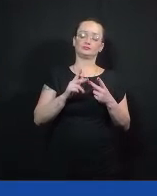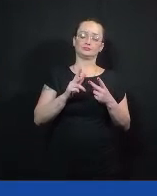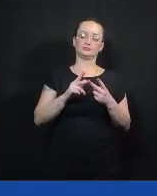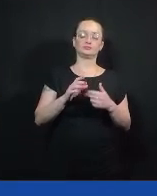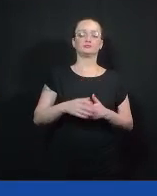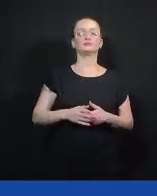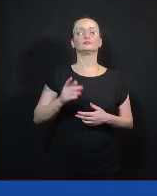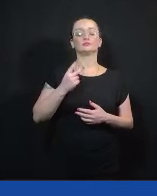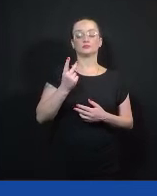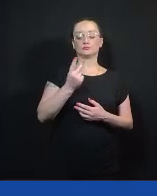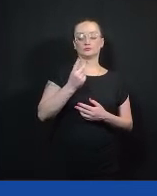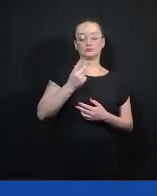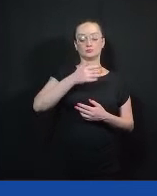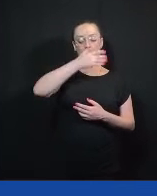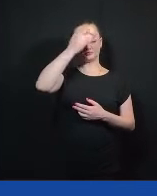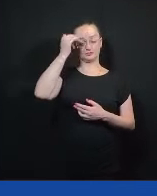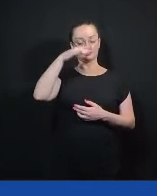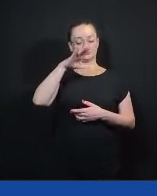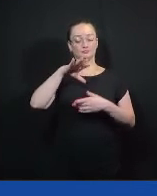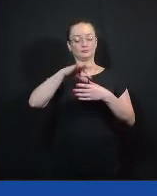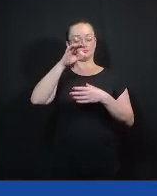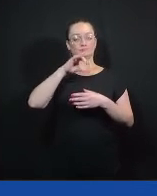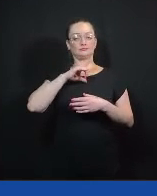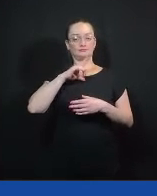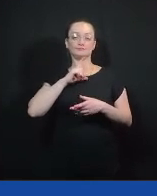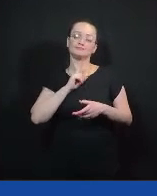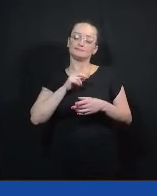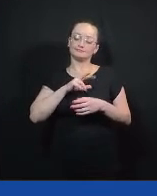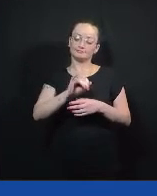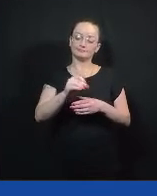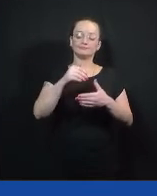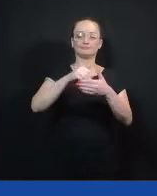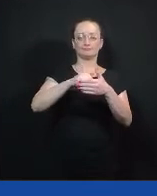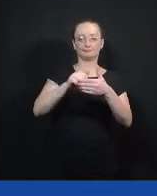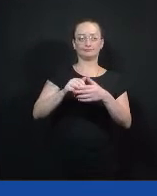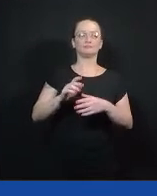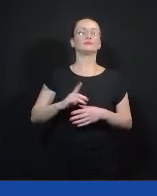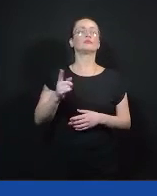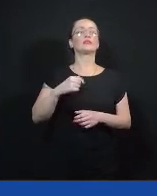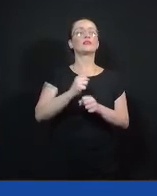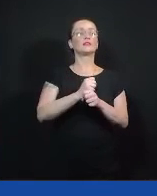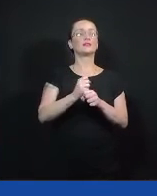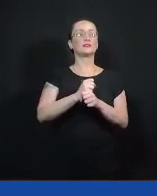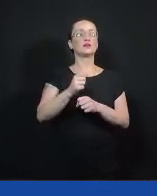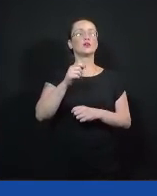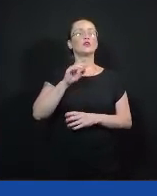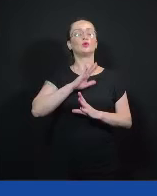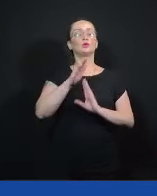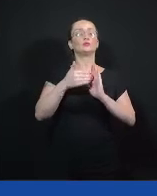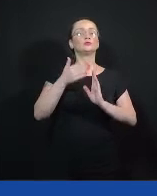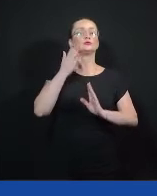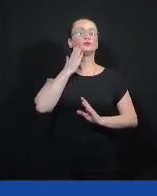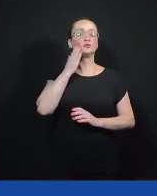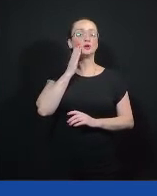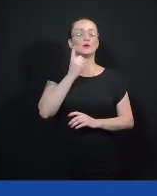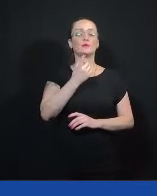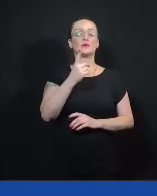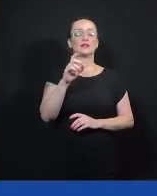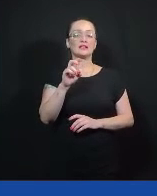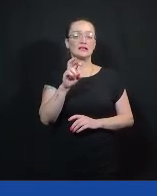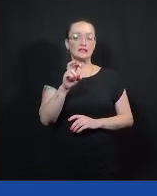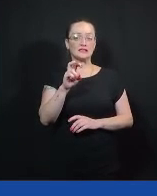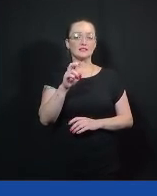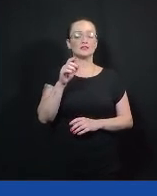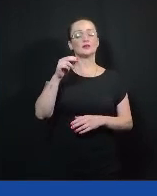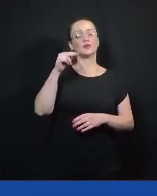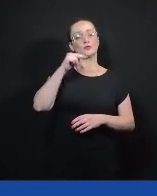com os dois candidatos mais bem votados no primeiro turno, neste ano, como todo mundo sabe, 15 de novembro e 29 de novembro,